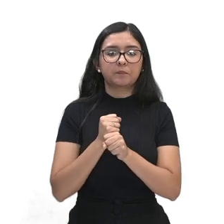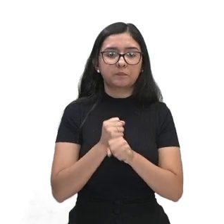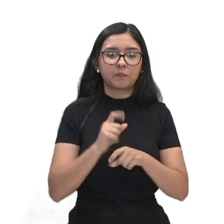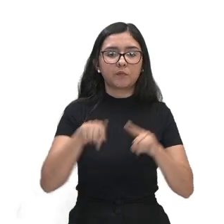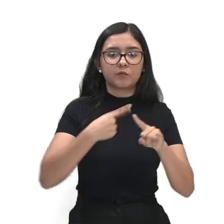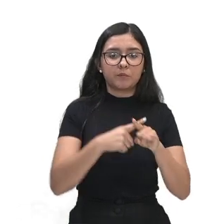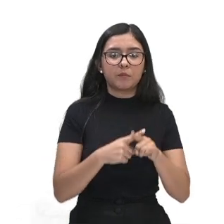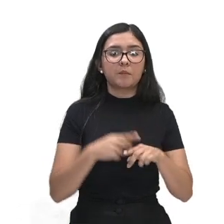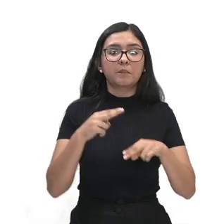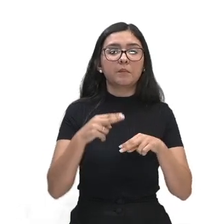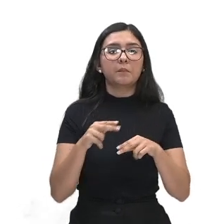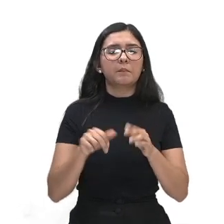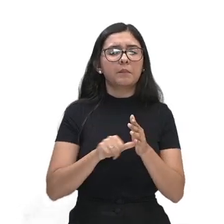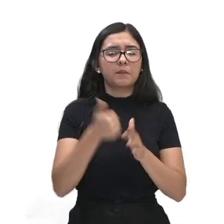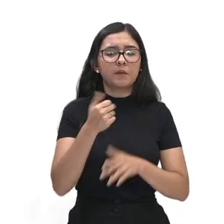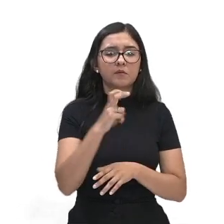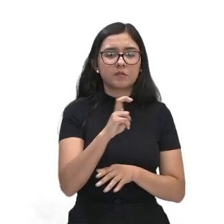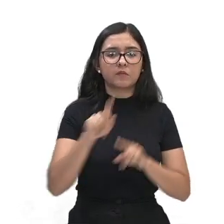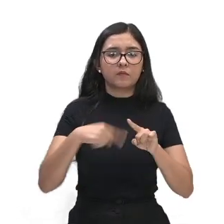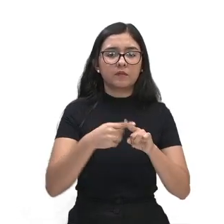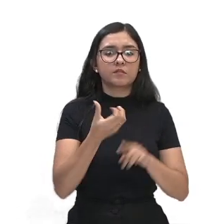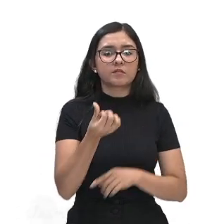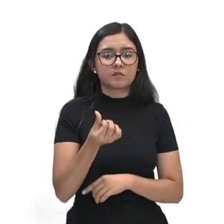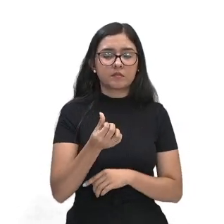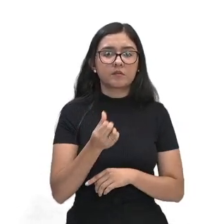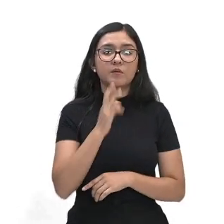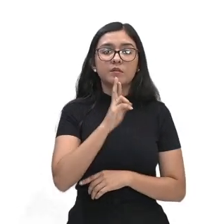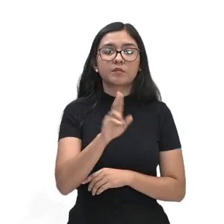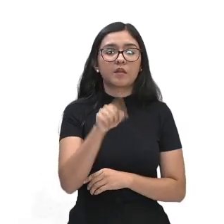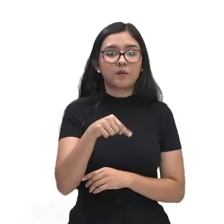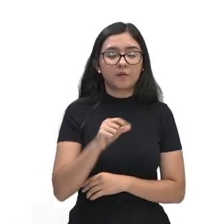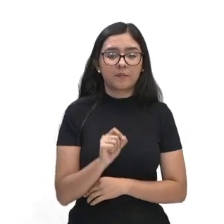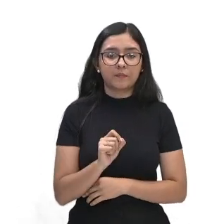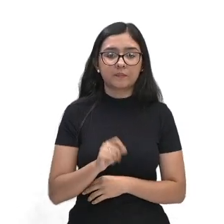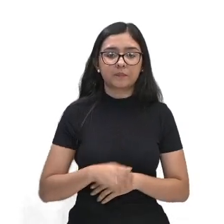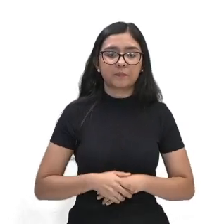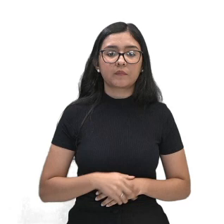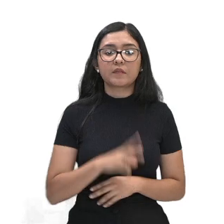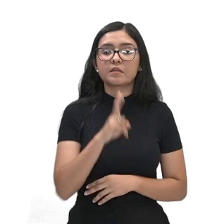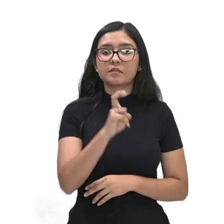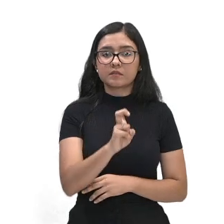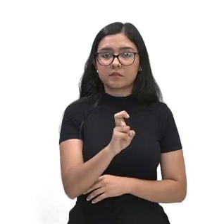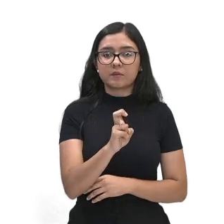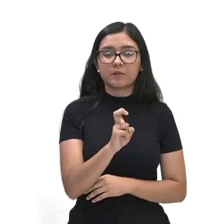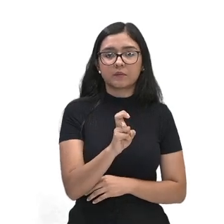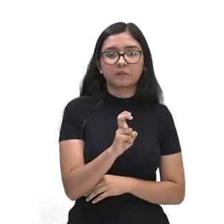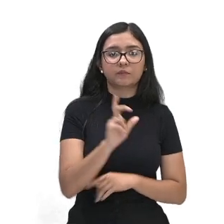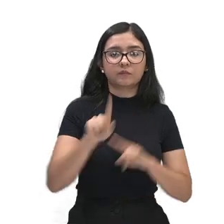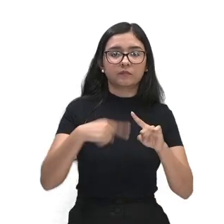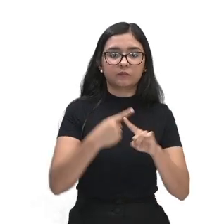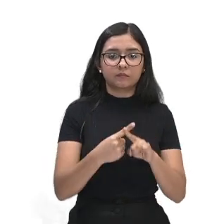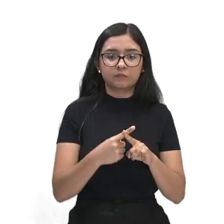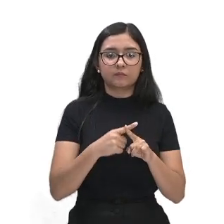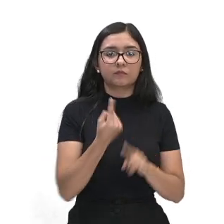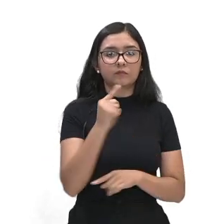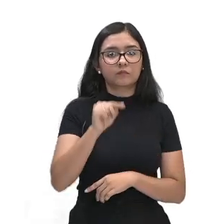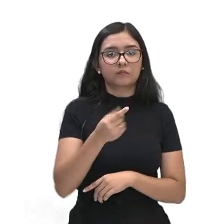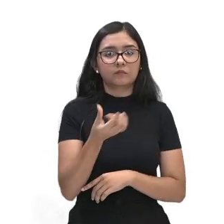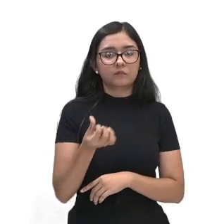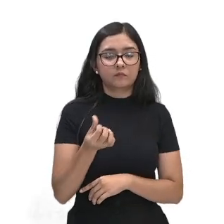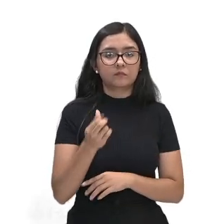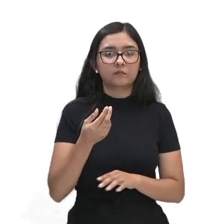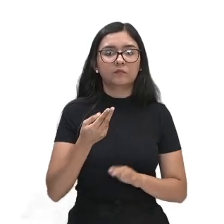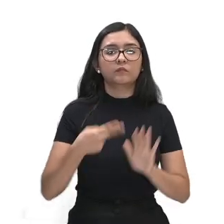5 vezes 1,6. O resultado, 5 vezes 1,6